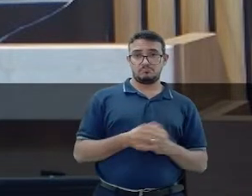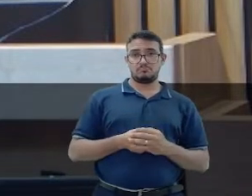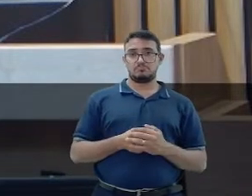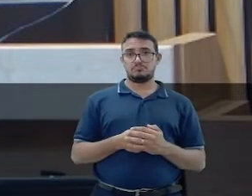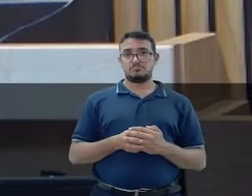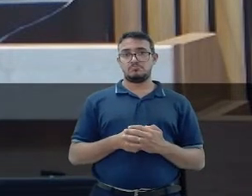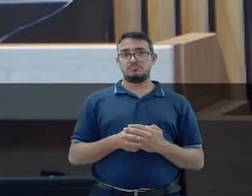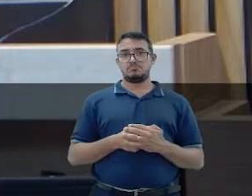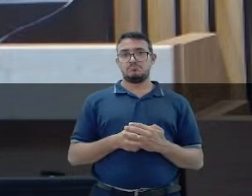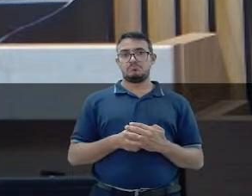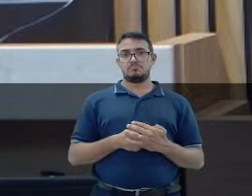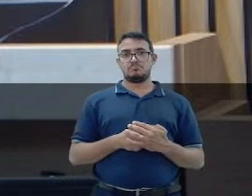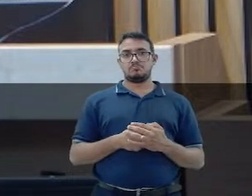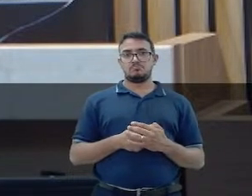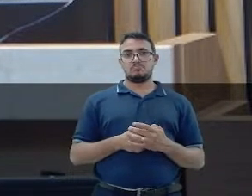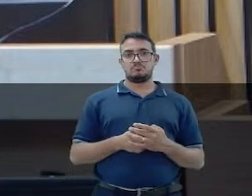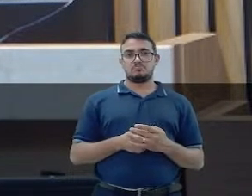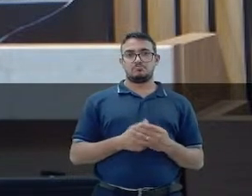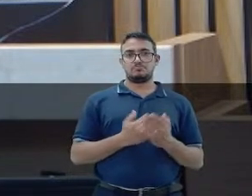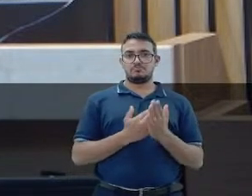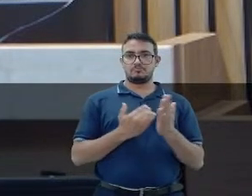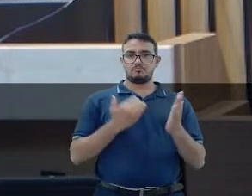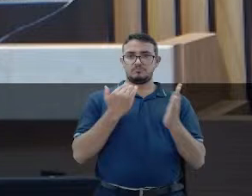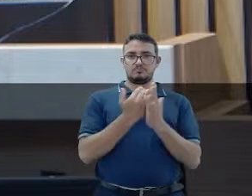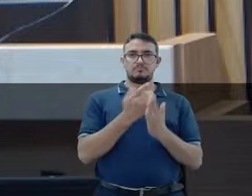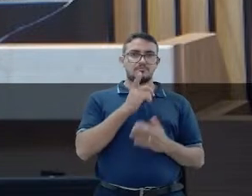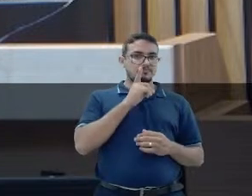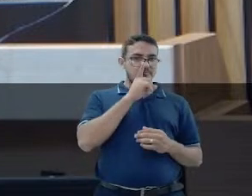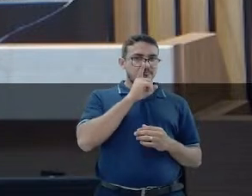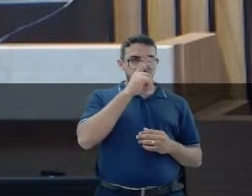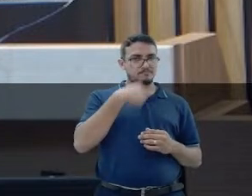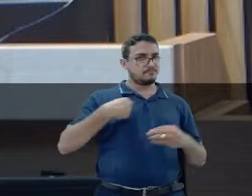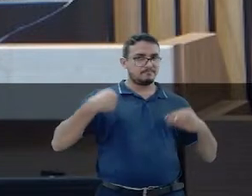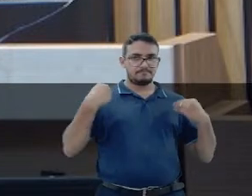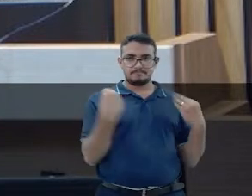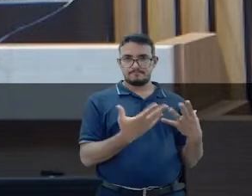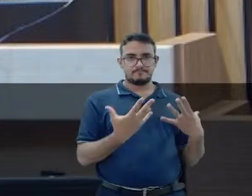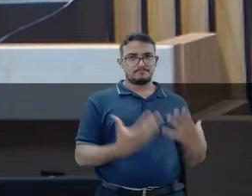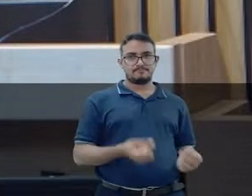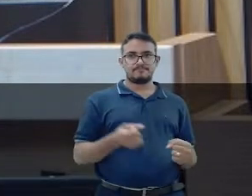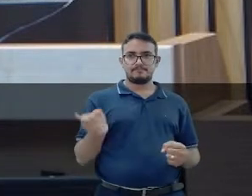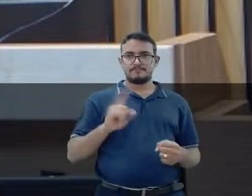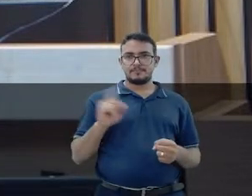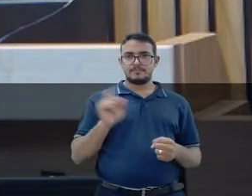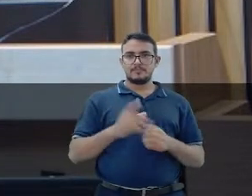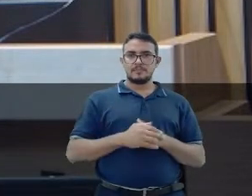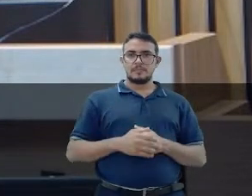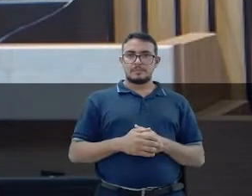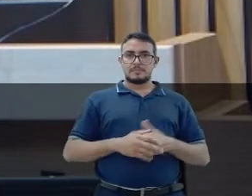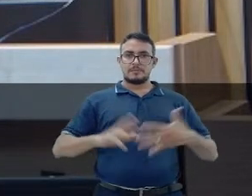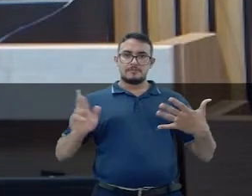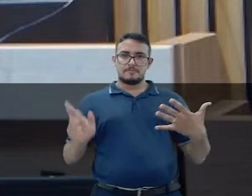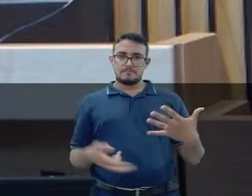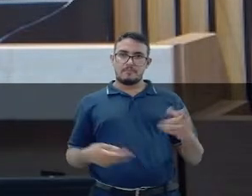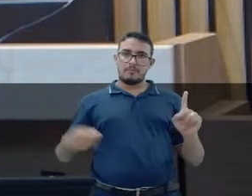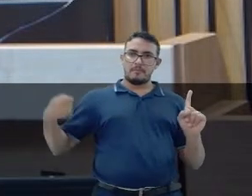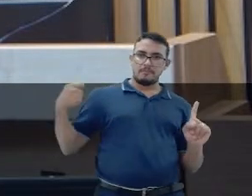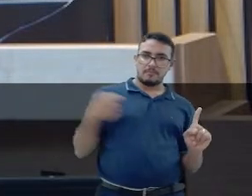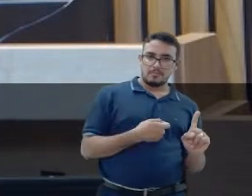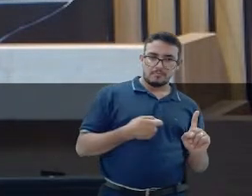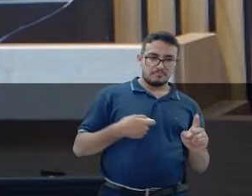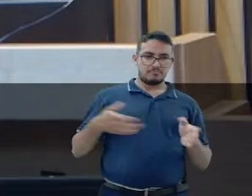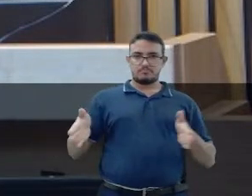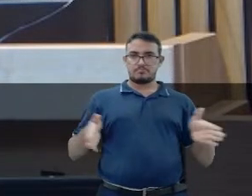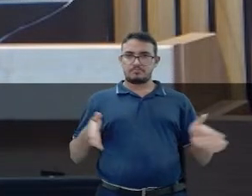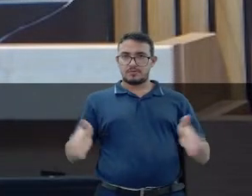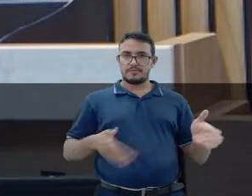adicional de insalubridade, eu nego provimento. Recurso do reclamante, jornada de